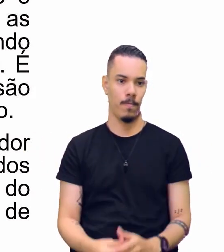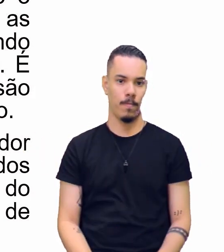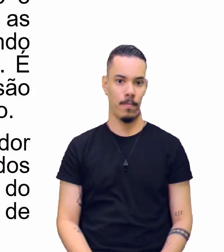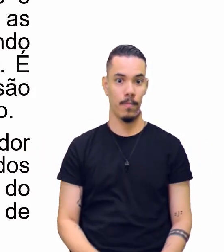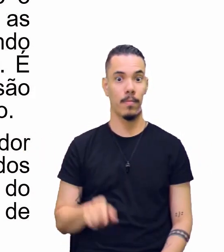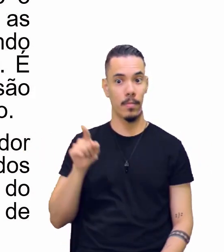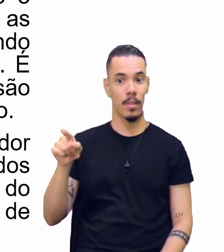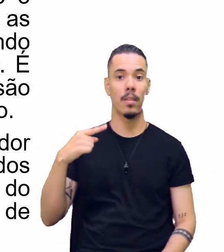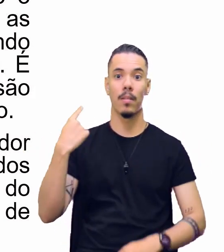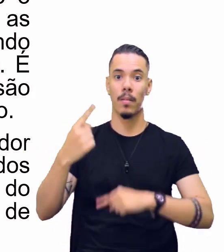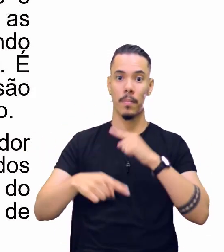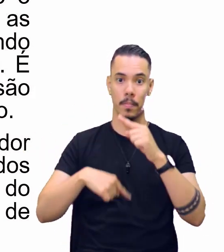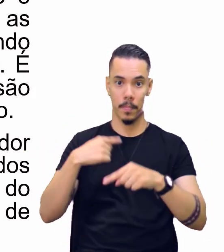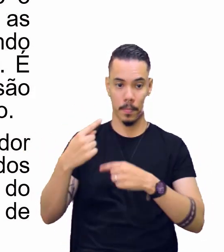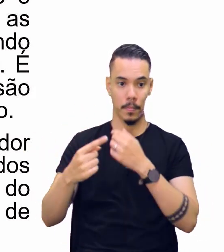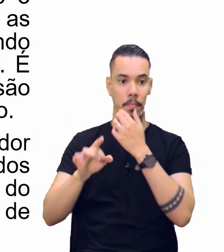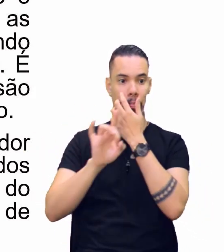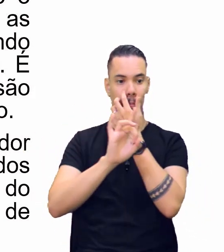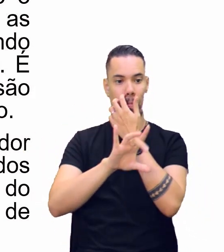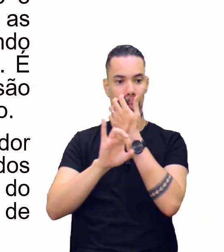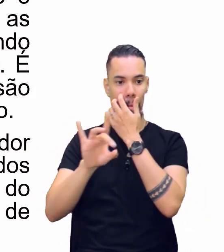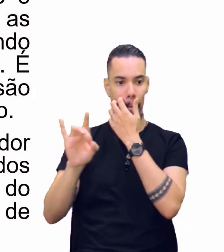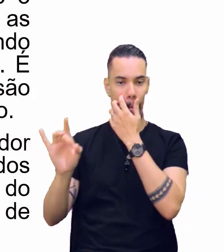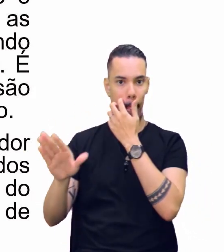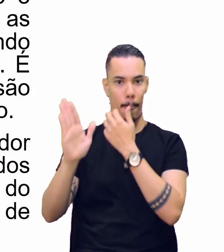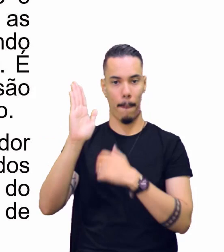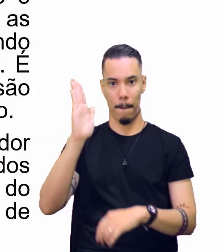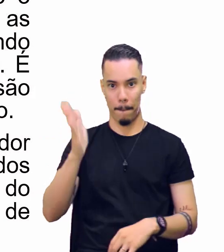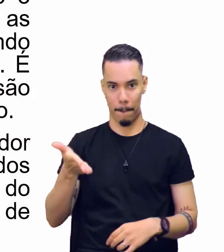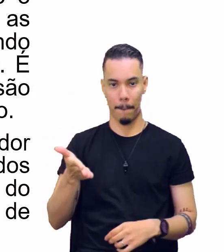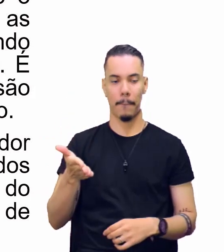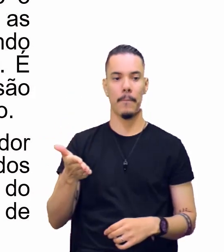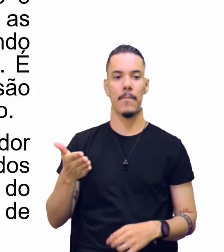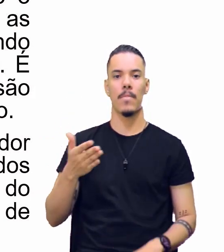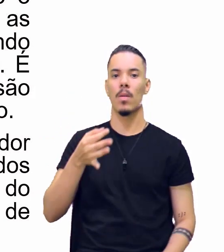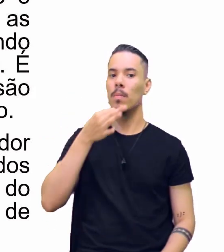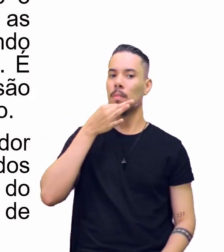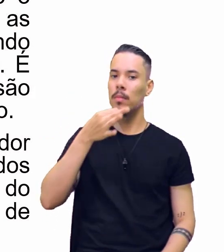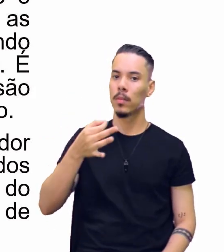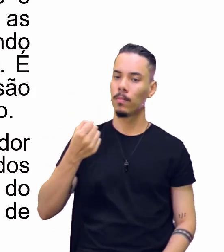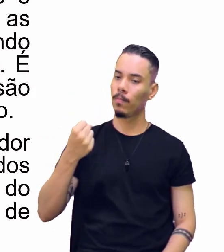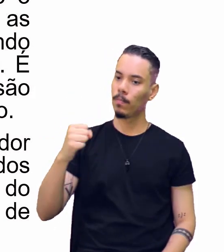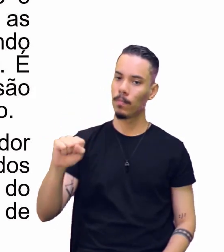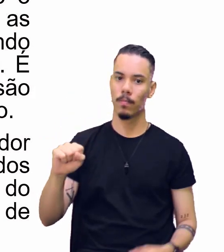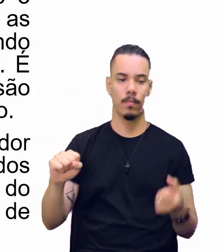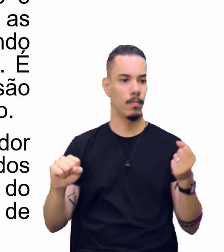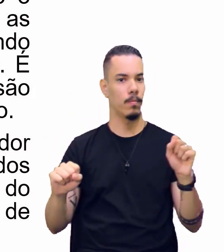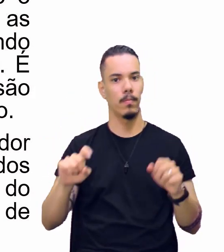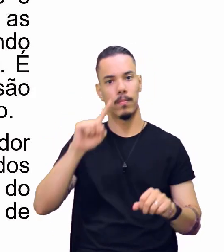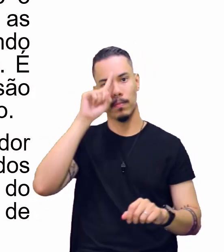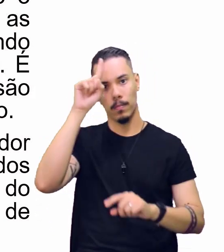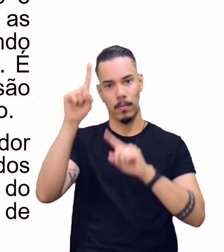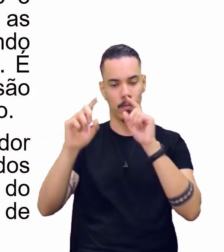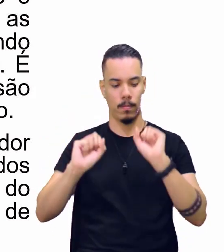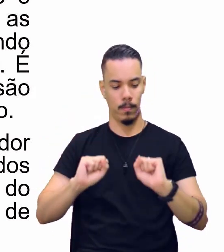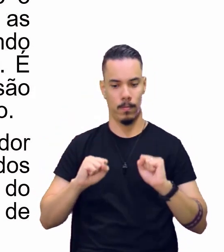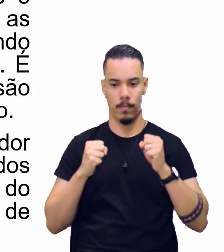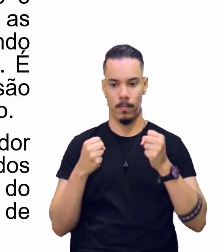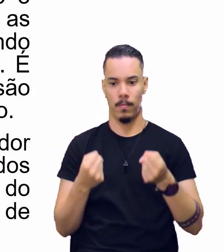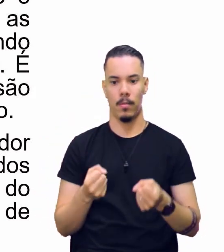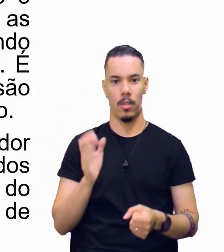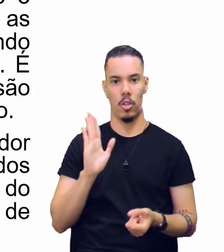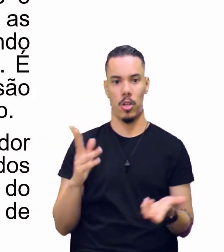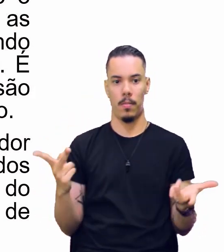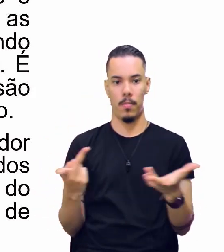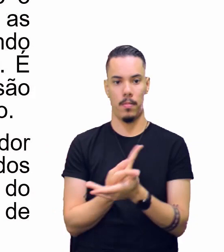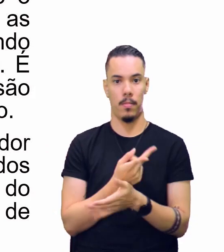Isso depois que cada um, né, já defendeu a ideia, né? A ideia de